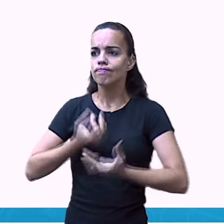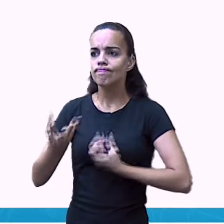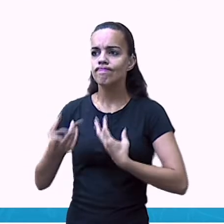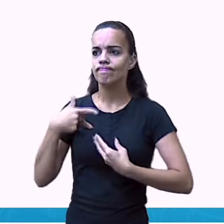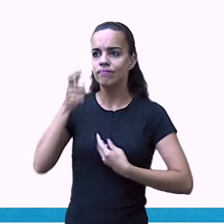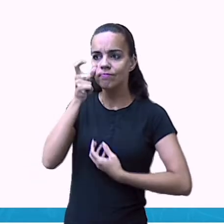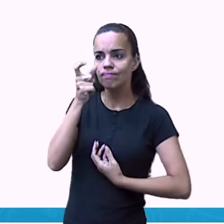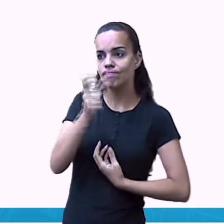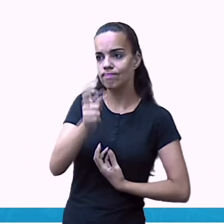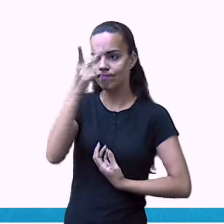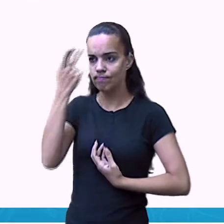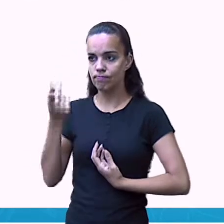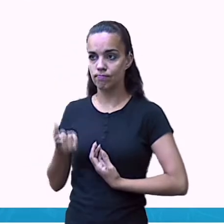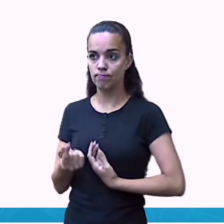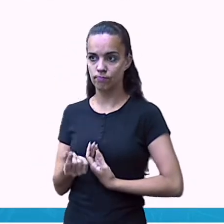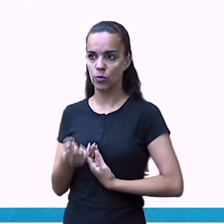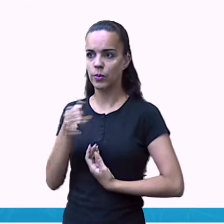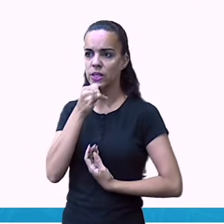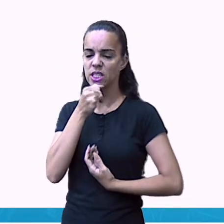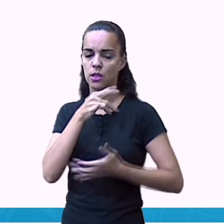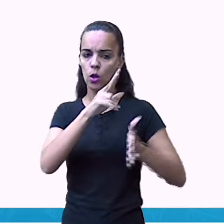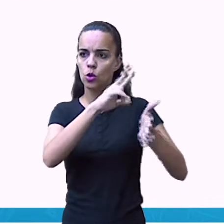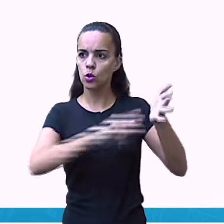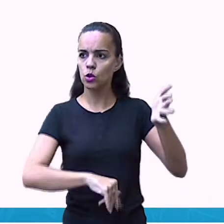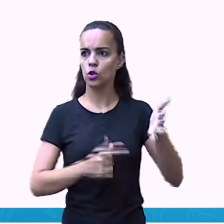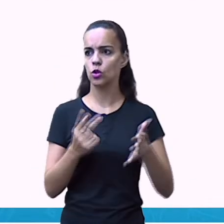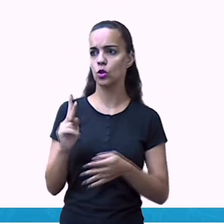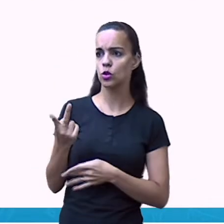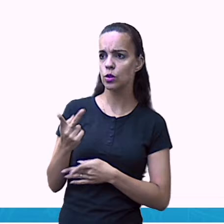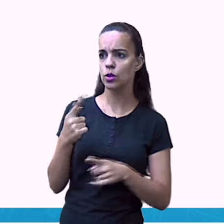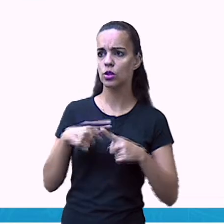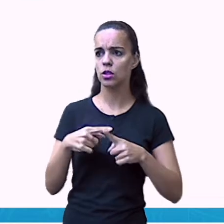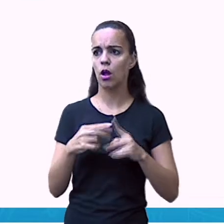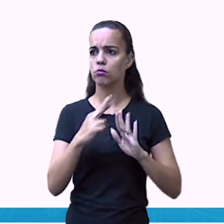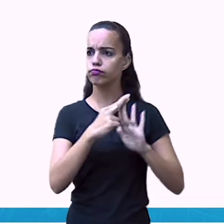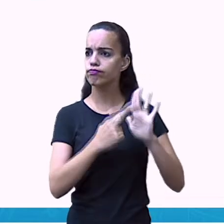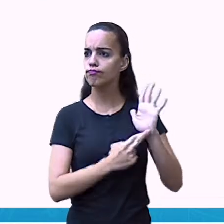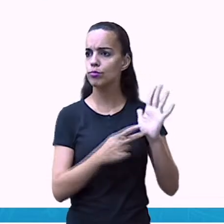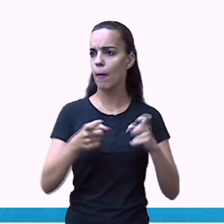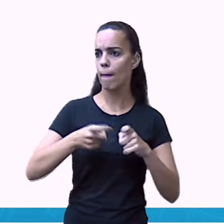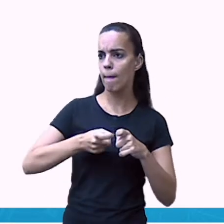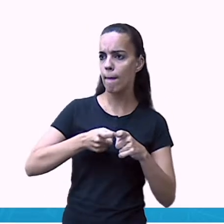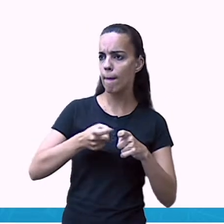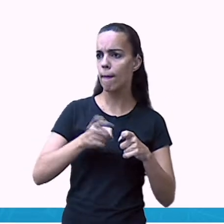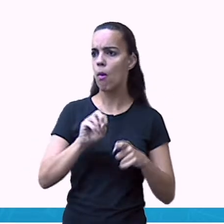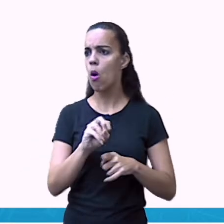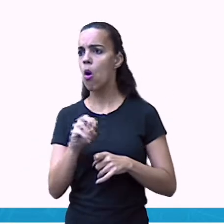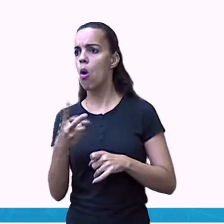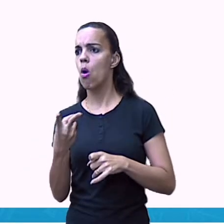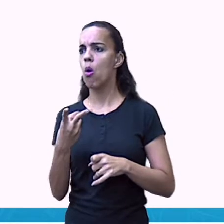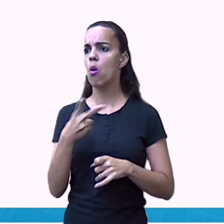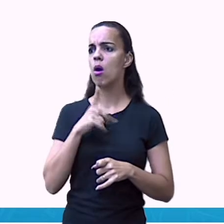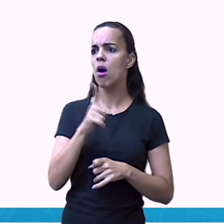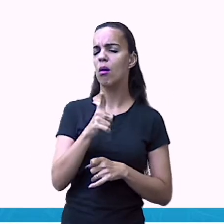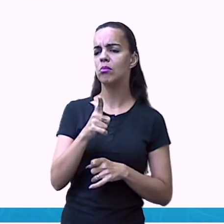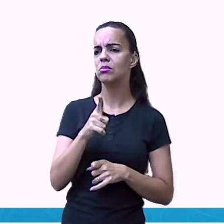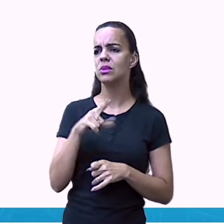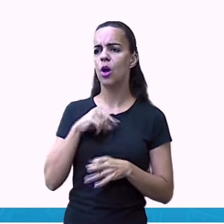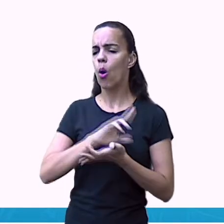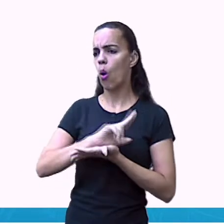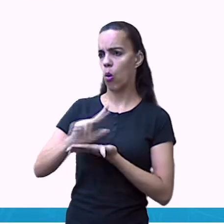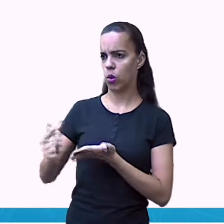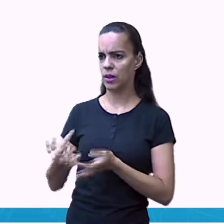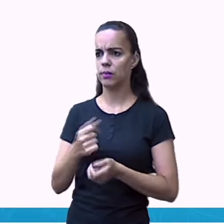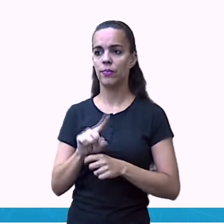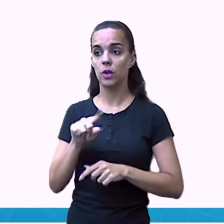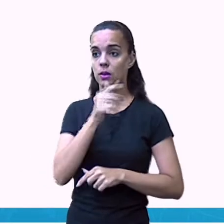consumidor, tais como histórico escolar, registro médico, por inadimplência do consumidor. Esses